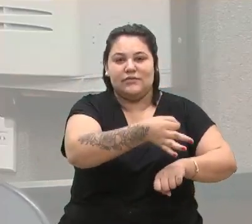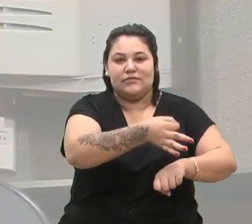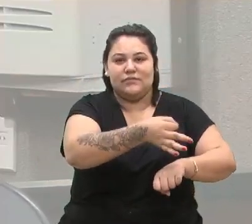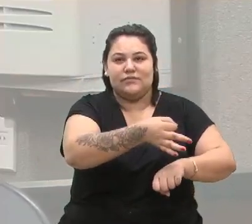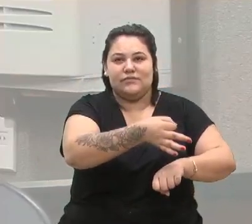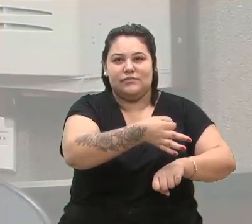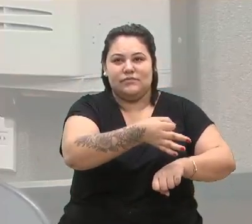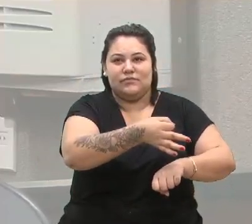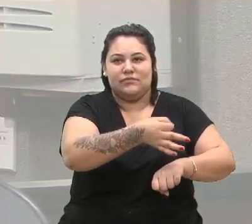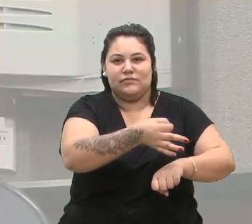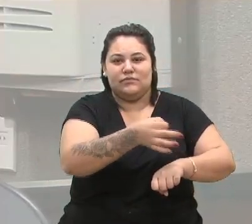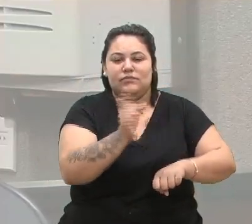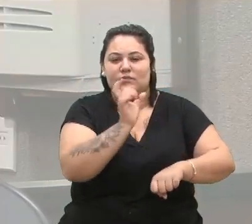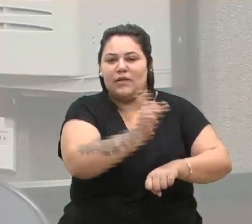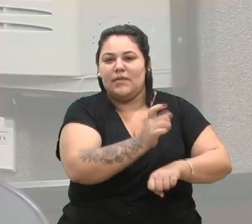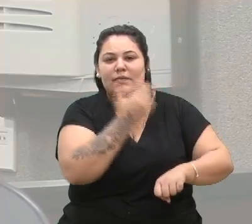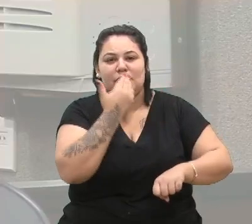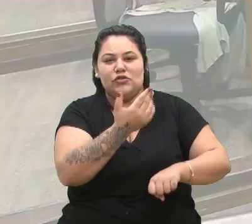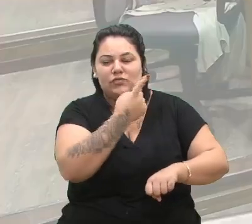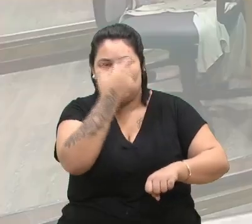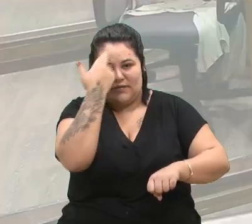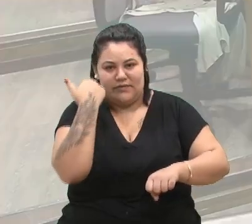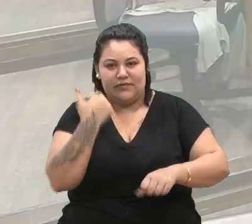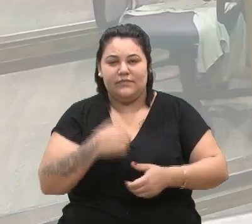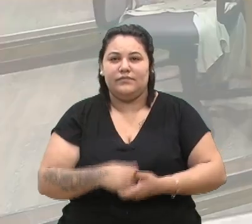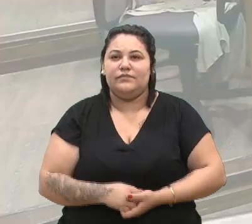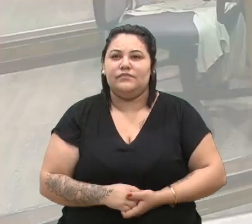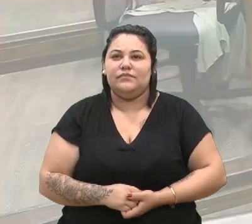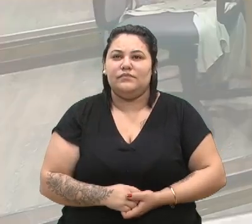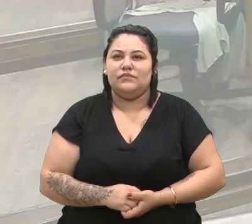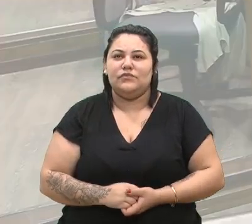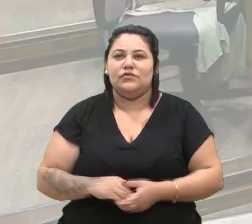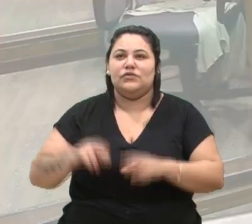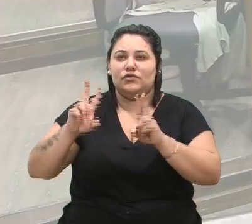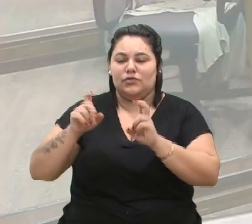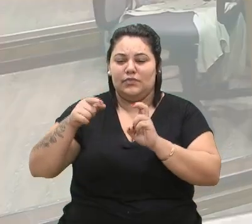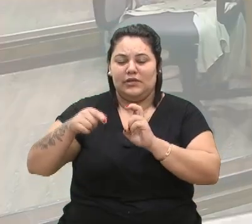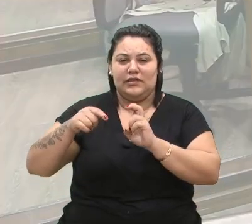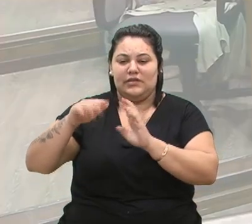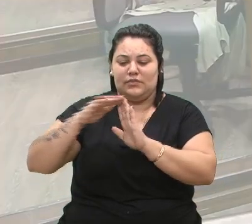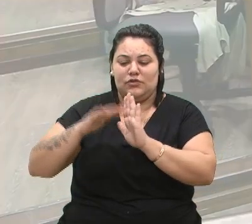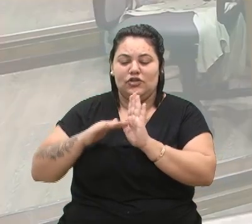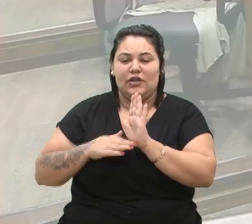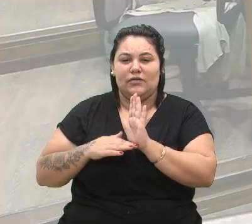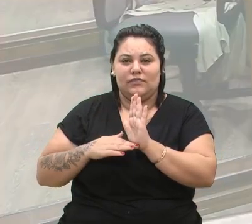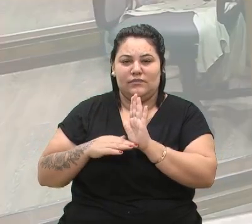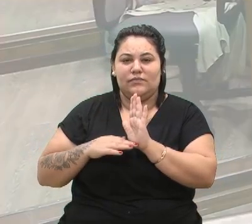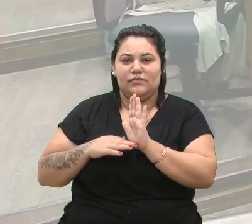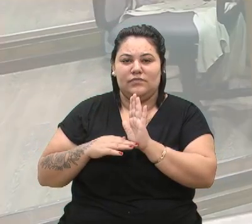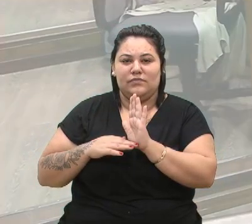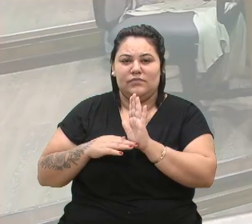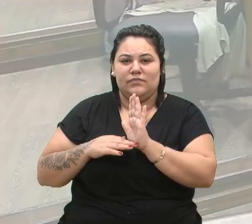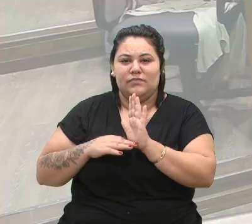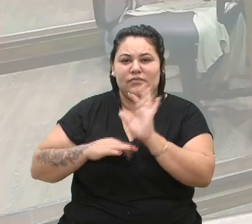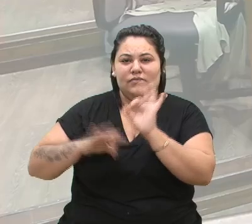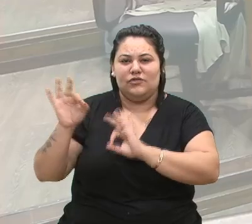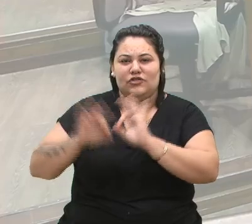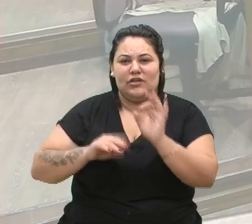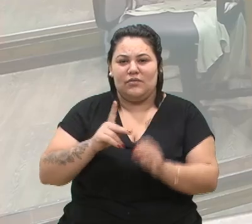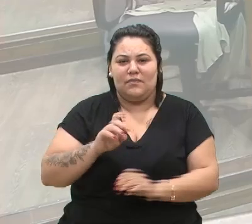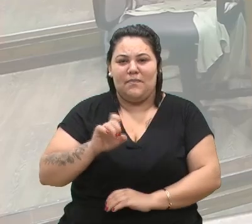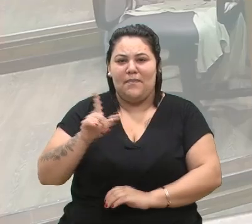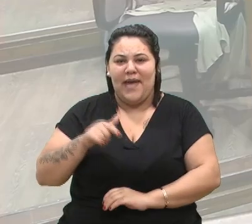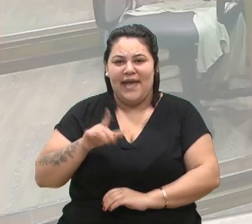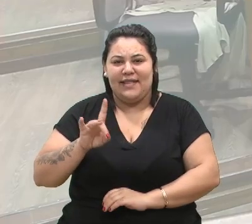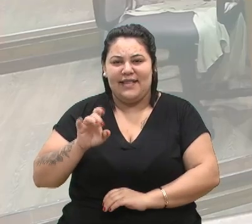Por favor, vereador Rafael, sua parte. Sobre esse projeto, o Pé de Meia, né, que talvez está tendo algumas